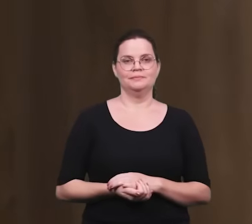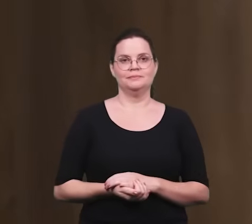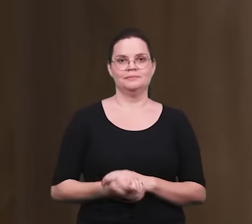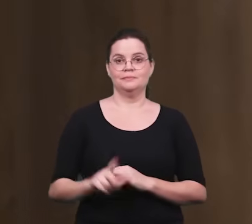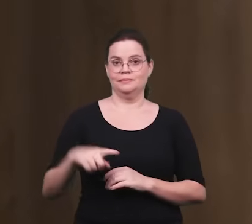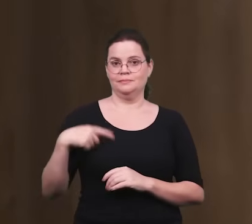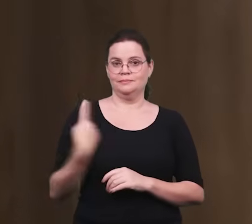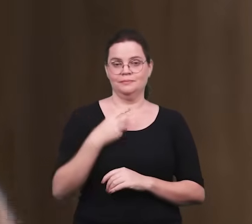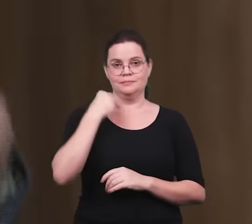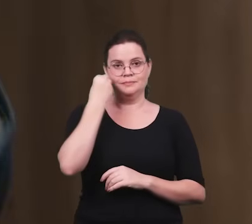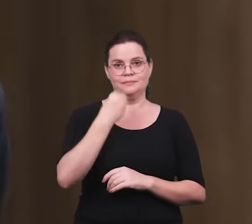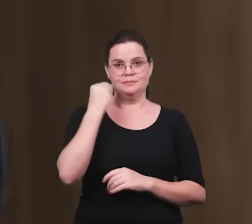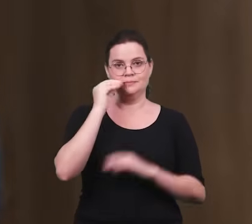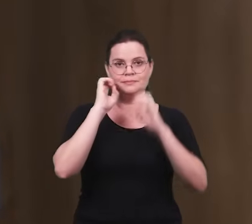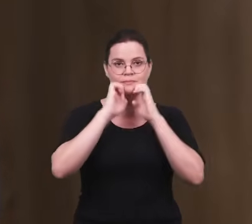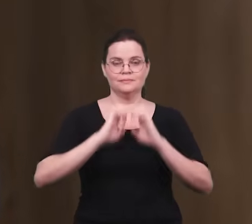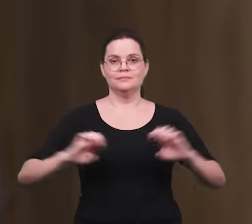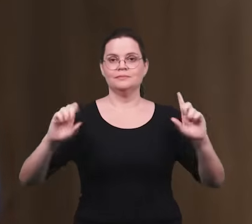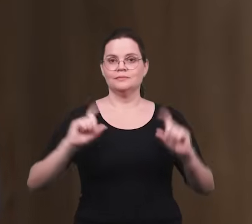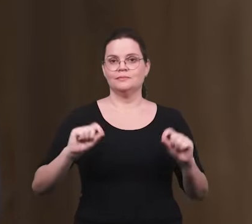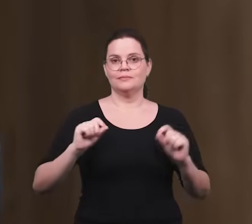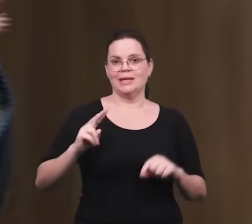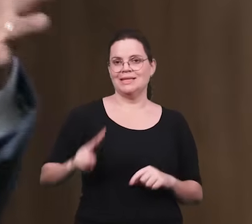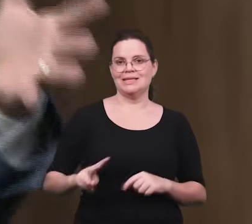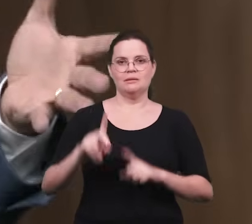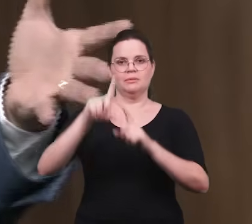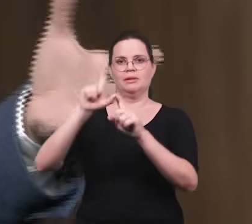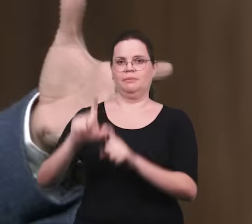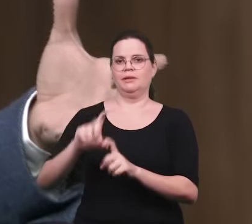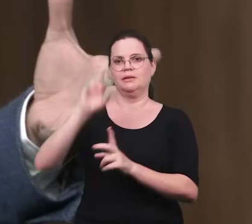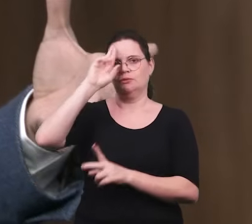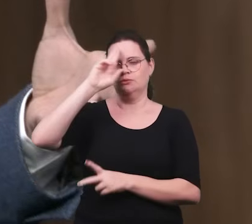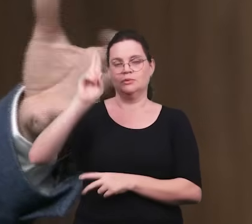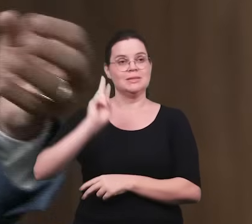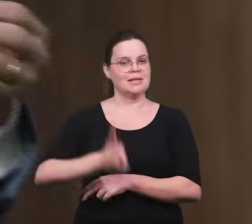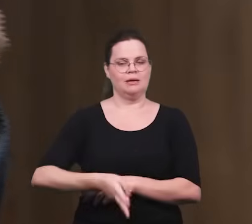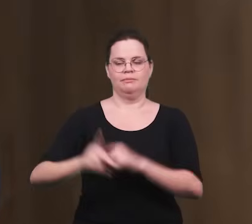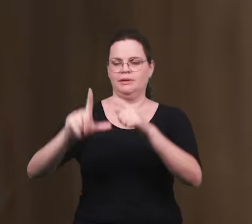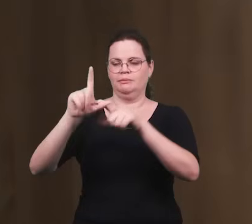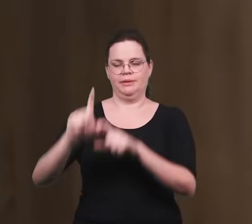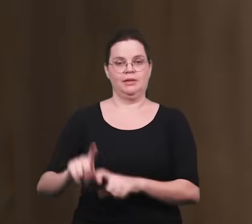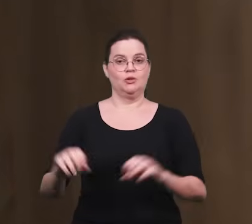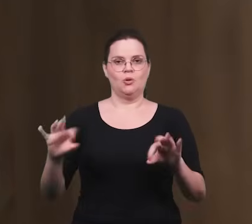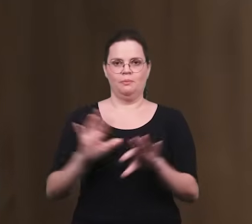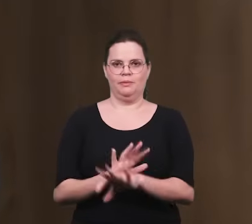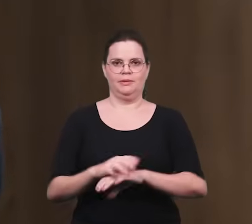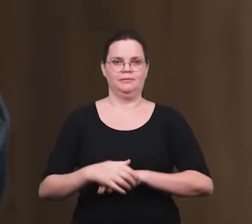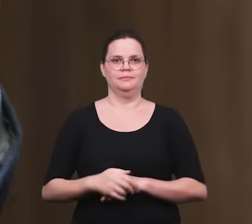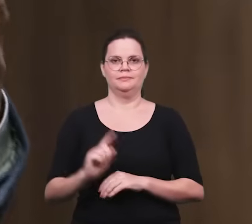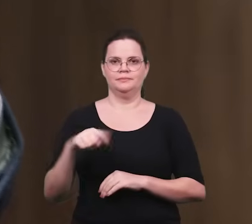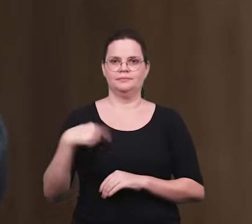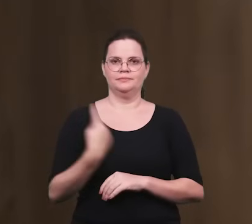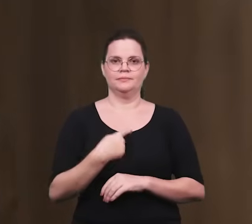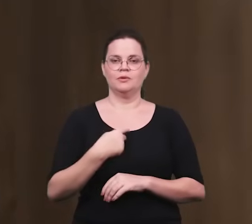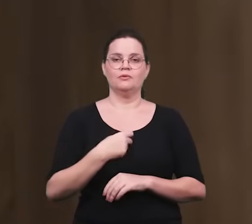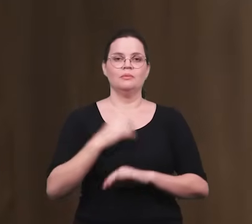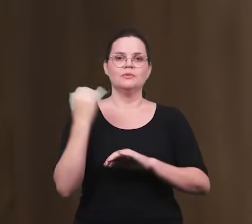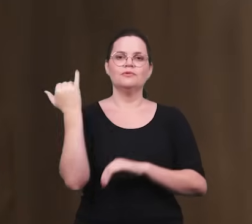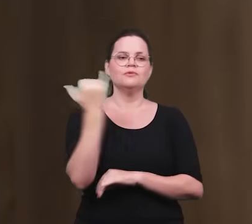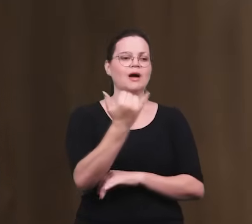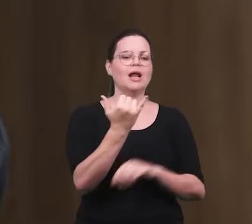nossa experiência de evangelização é caminhar na total dependência do Senhor. Então nós vamos falar de algo que